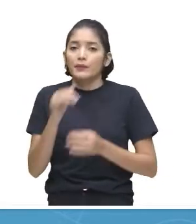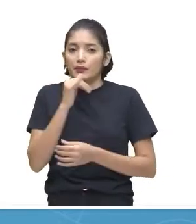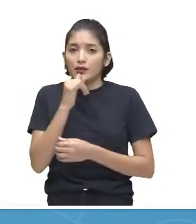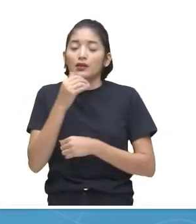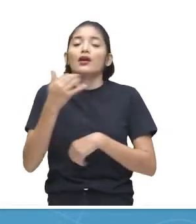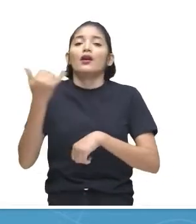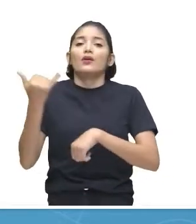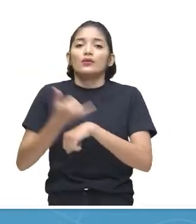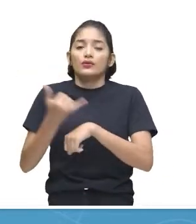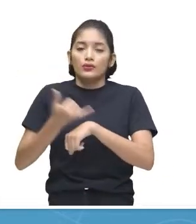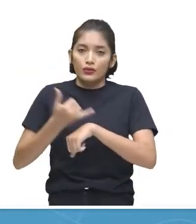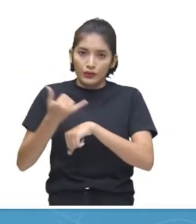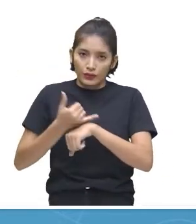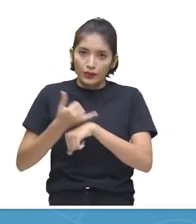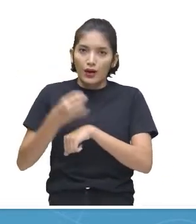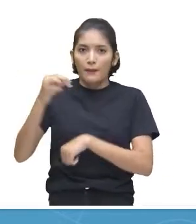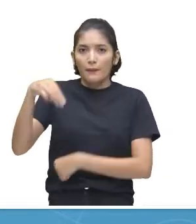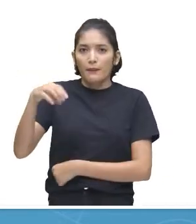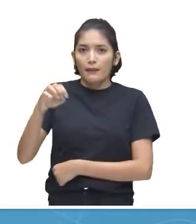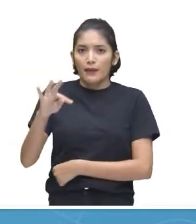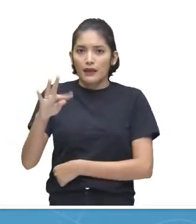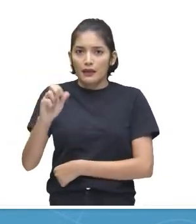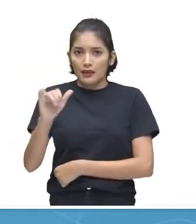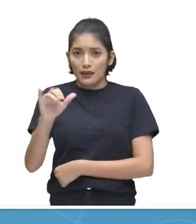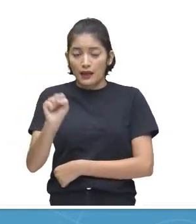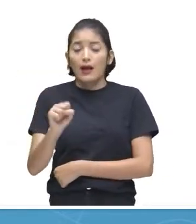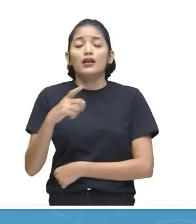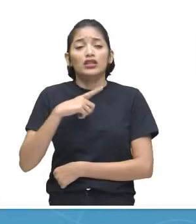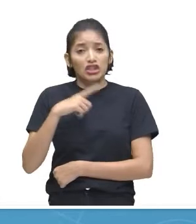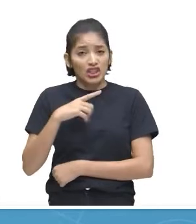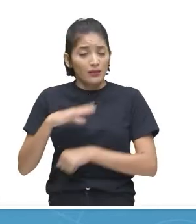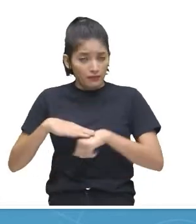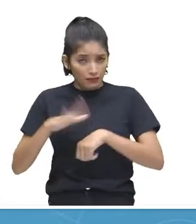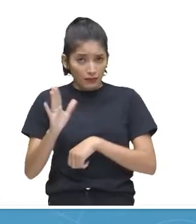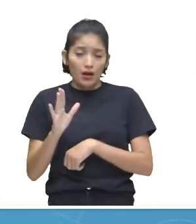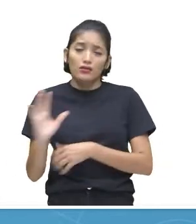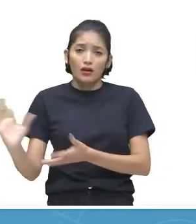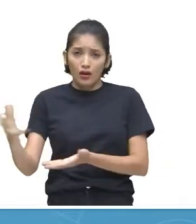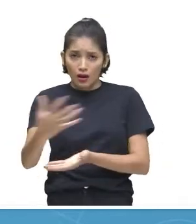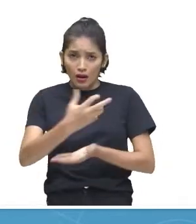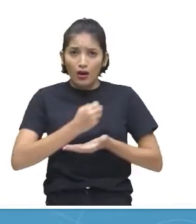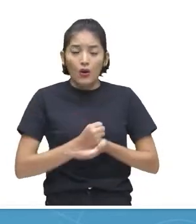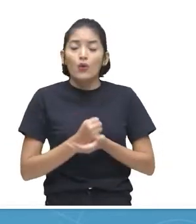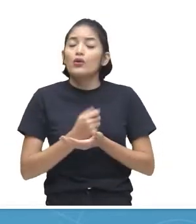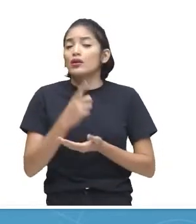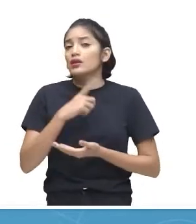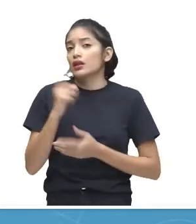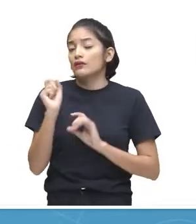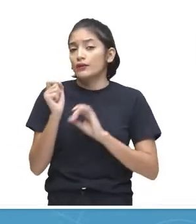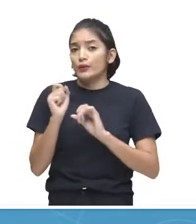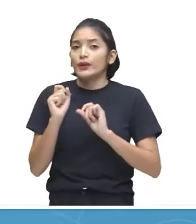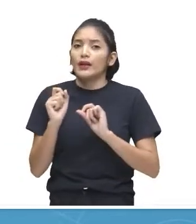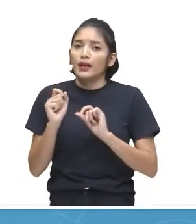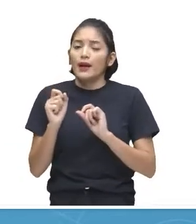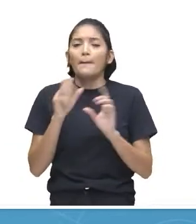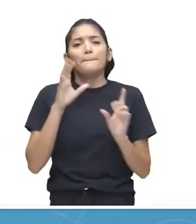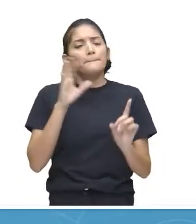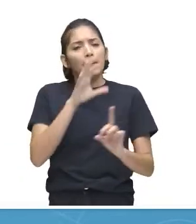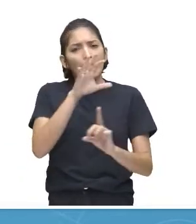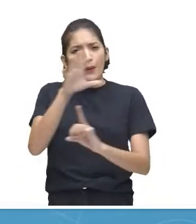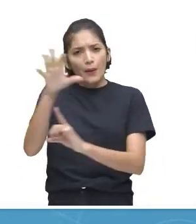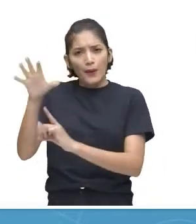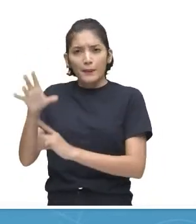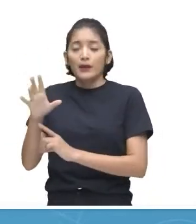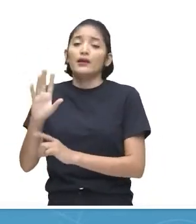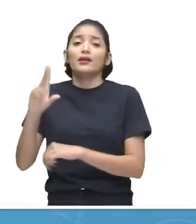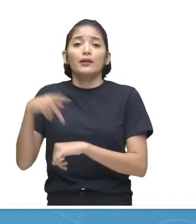metais preciosos, aqueles que tinham maior acumulação de metais preciosos acabavam então, né, tendo mais influência na hora